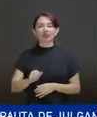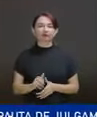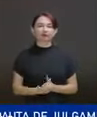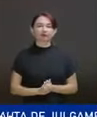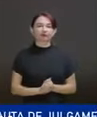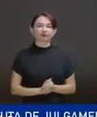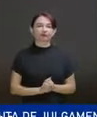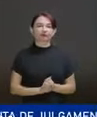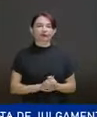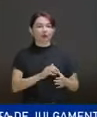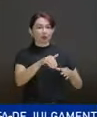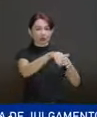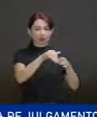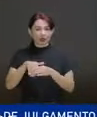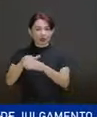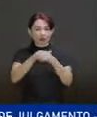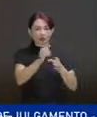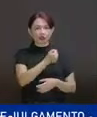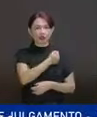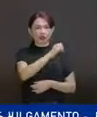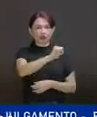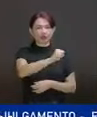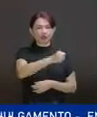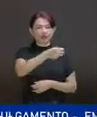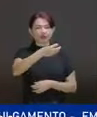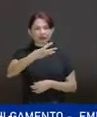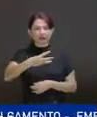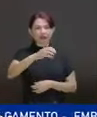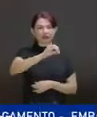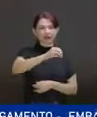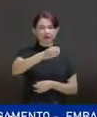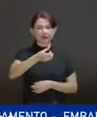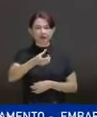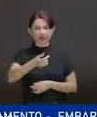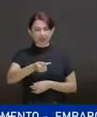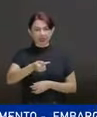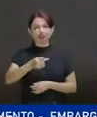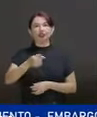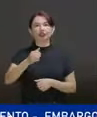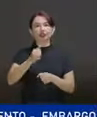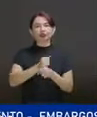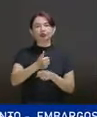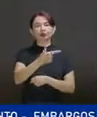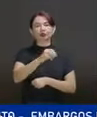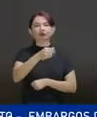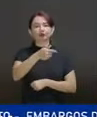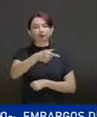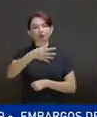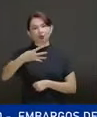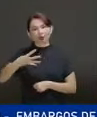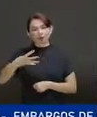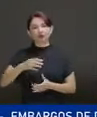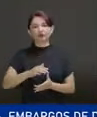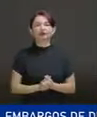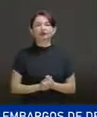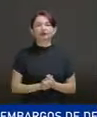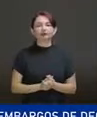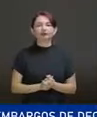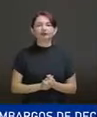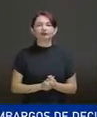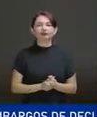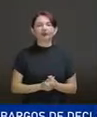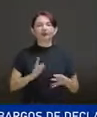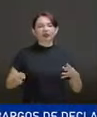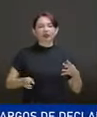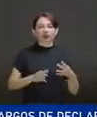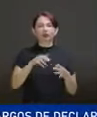de Código TRE Amapá 8307 de 2024. Que deu provimento ao recurso eleitoral